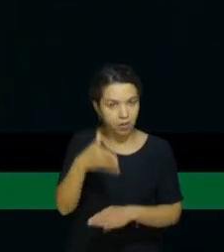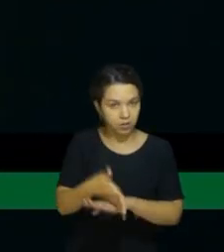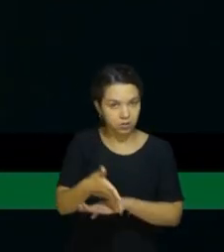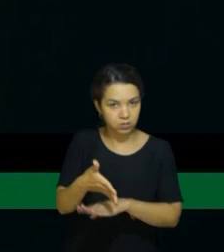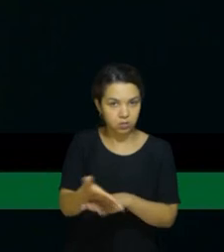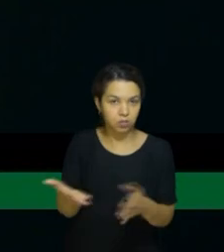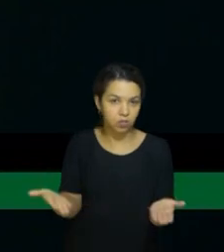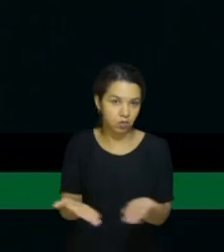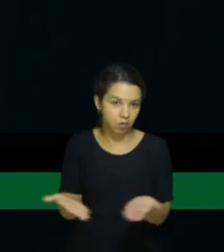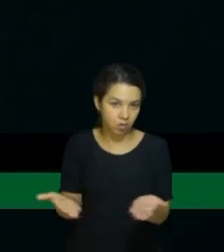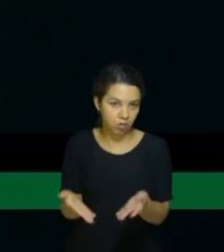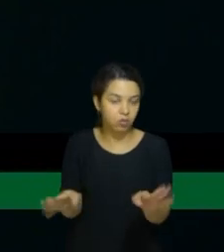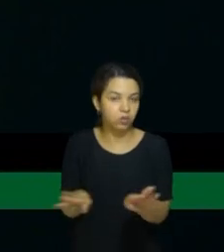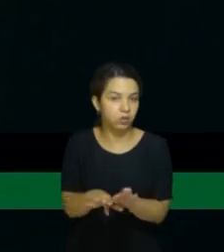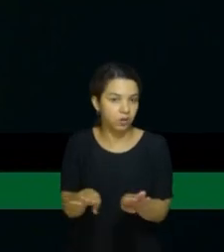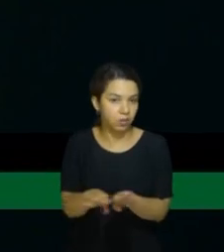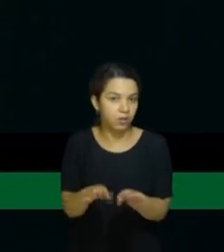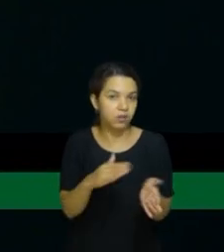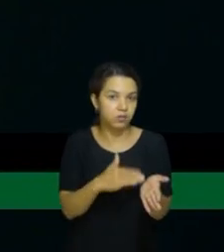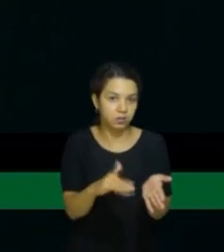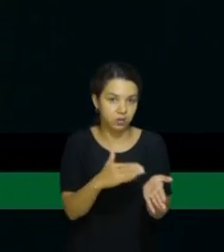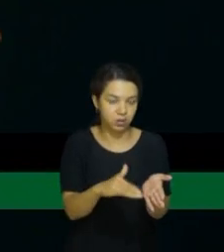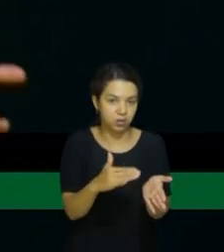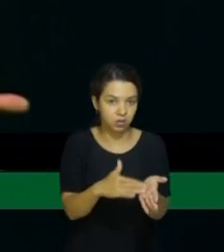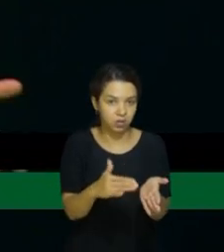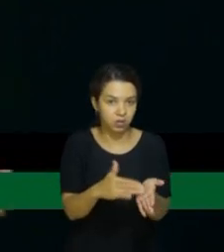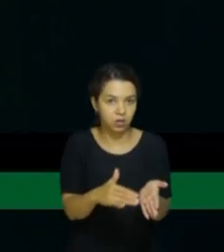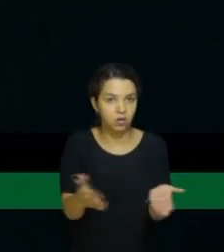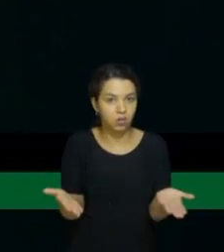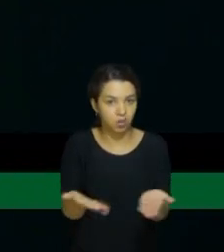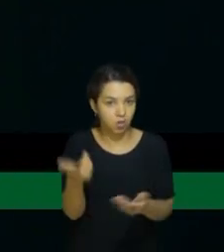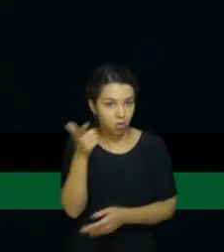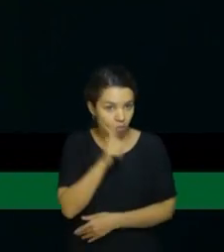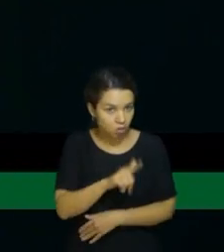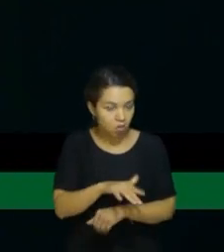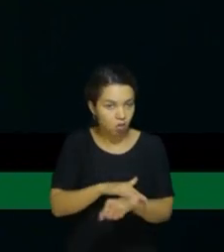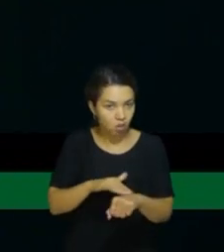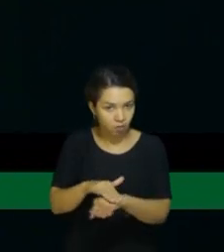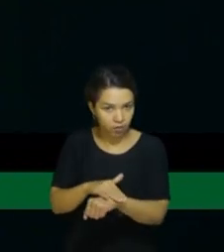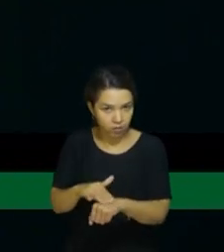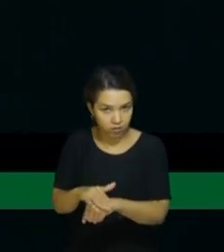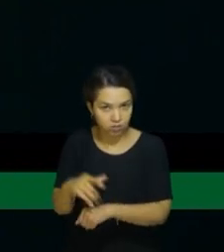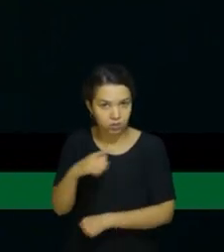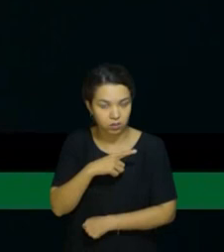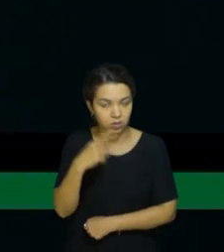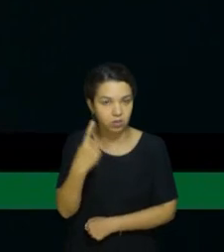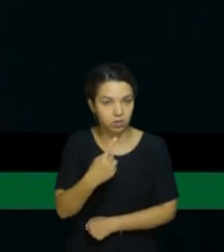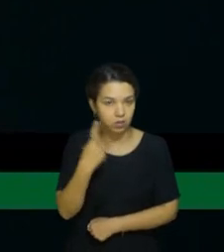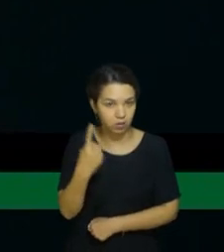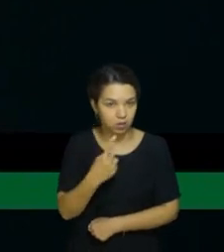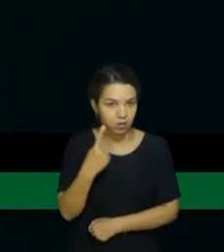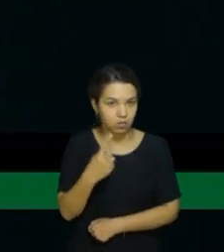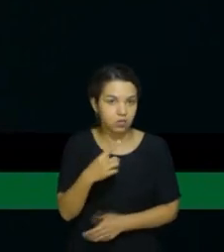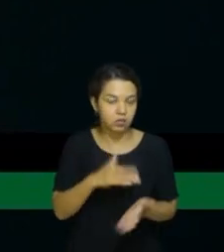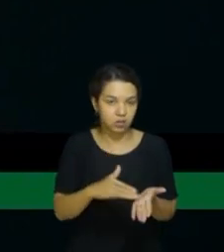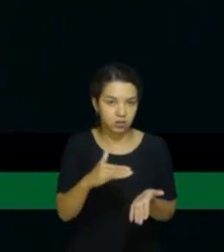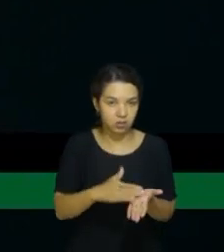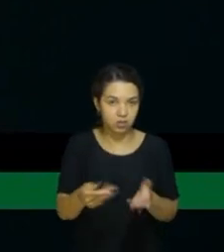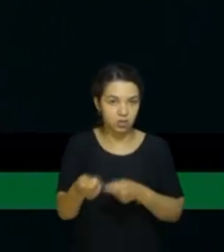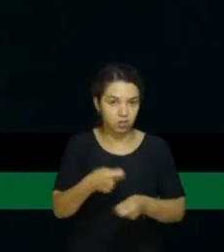conosco também o secretário que temos conseguido conversar Deputado eh secretário da